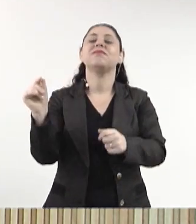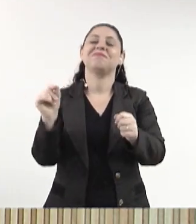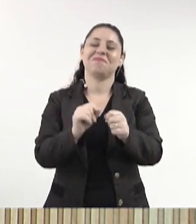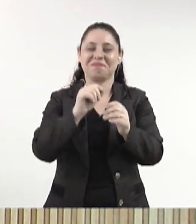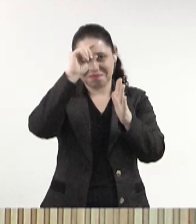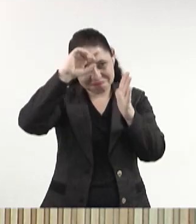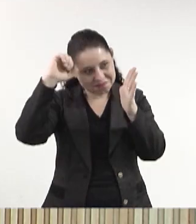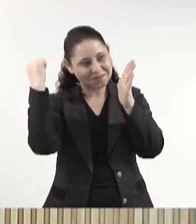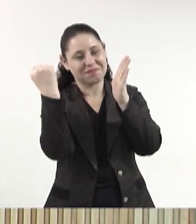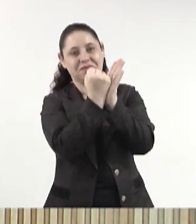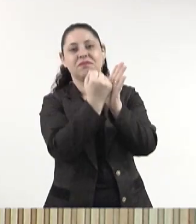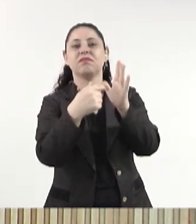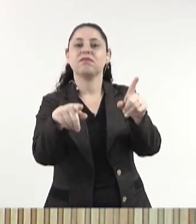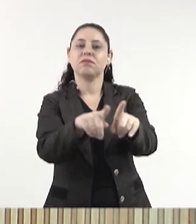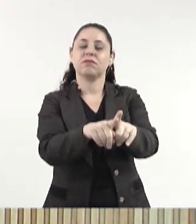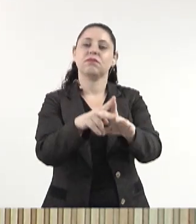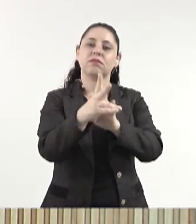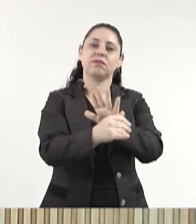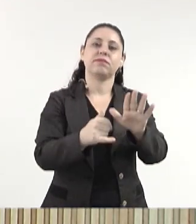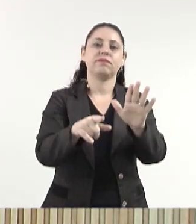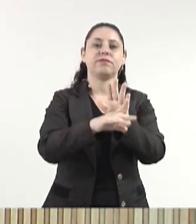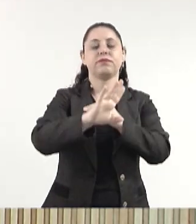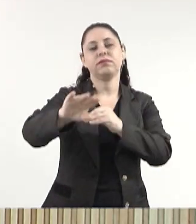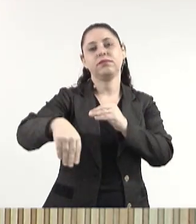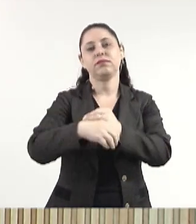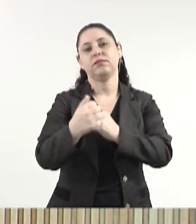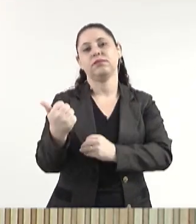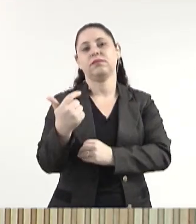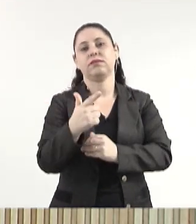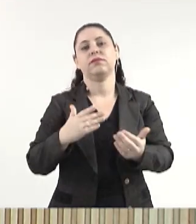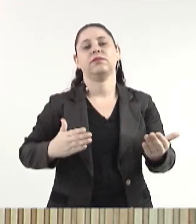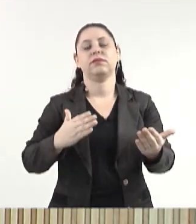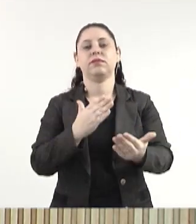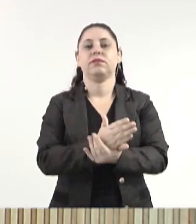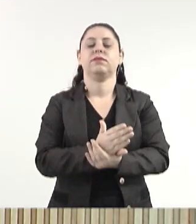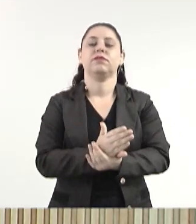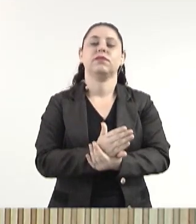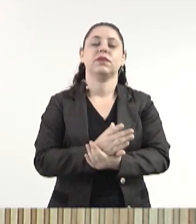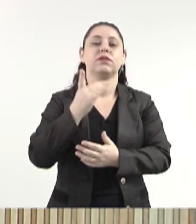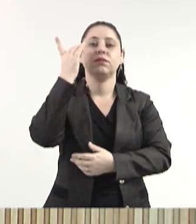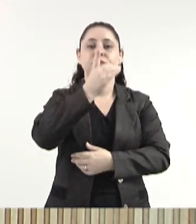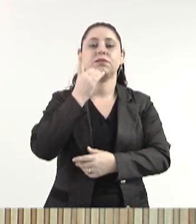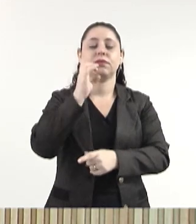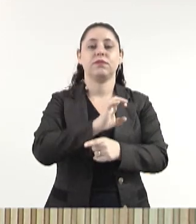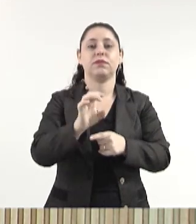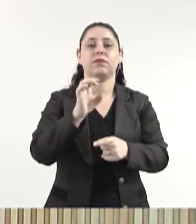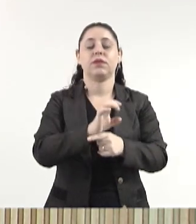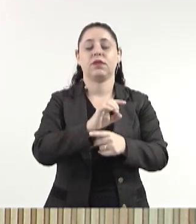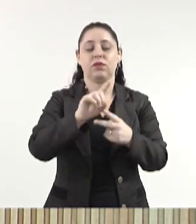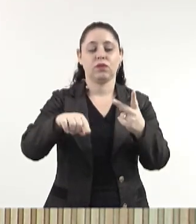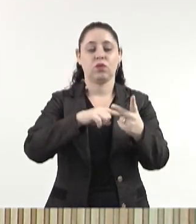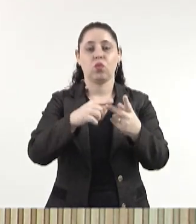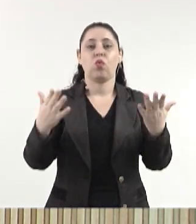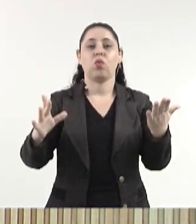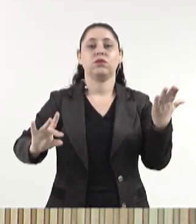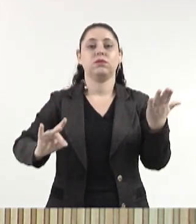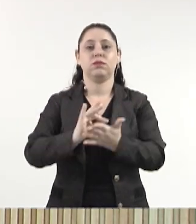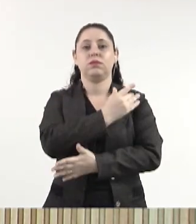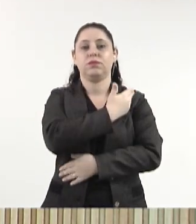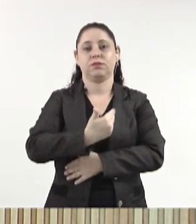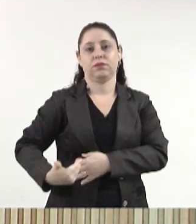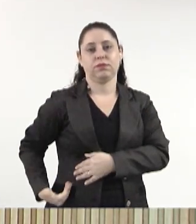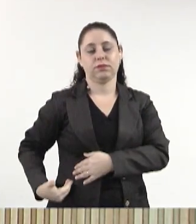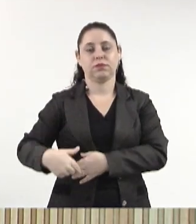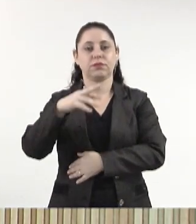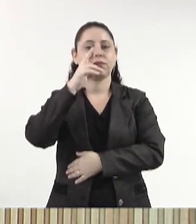fazer esse reconhecimento. Projeto de lei complementar de número 12, então aprovado pelos deputados estaduais em segunda, vai hoje mesmo já